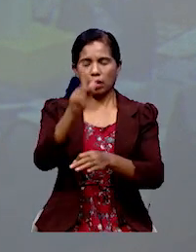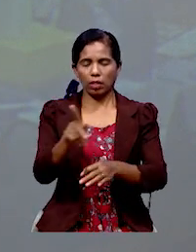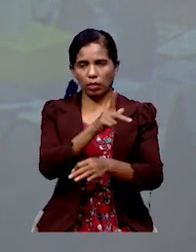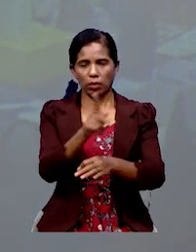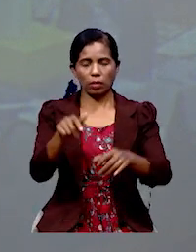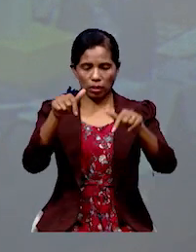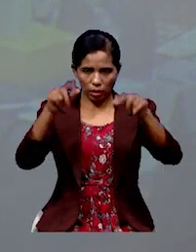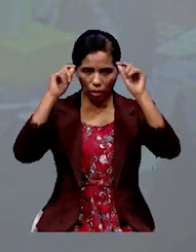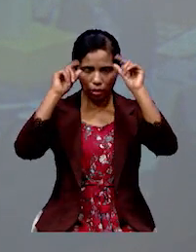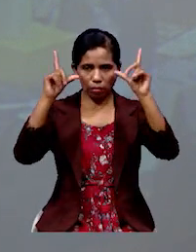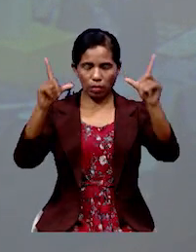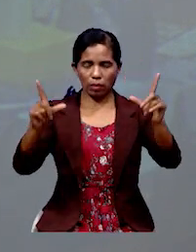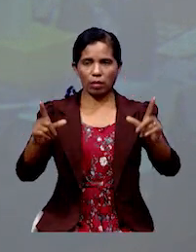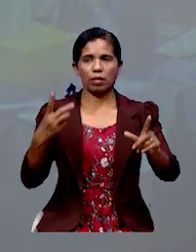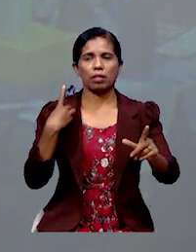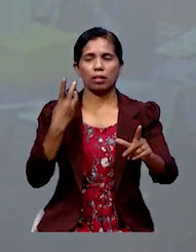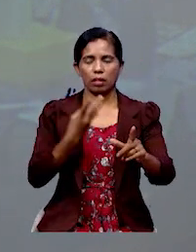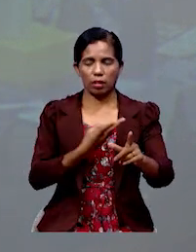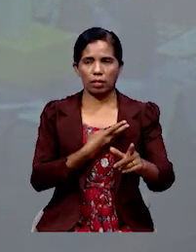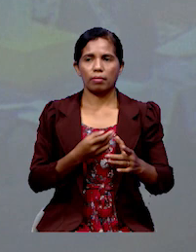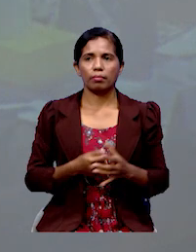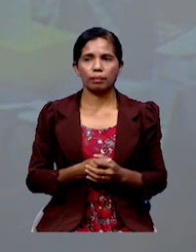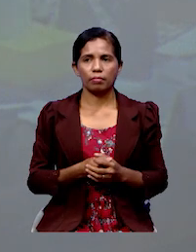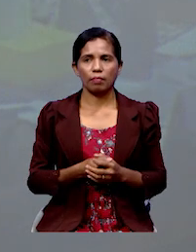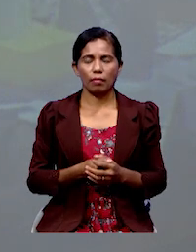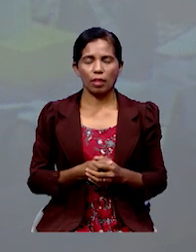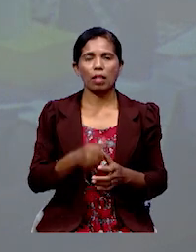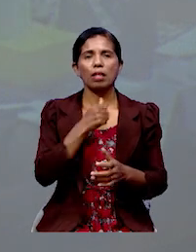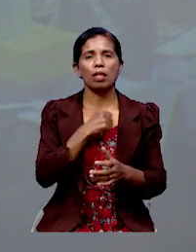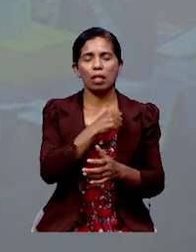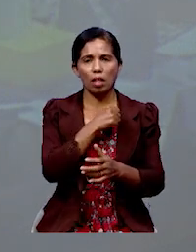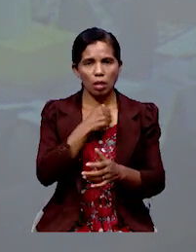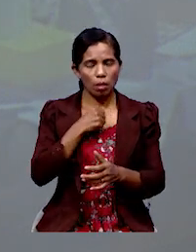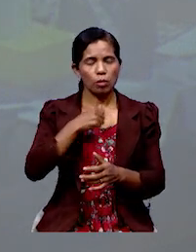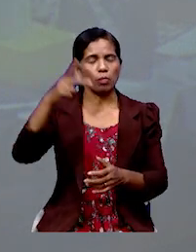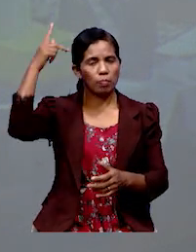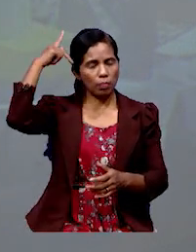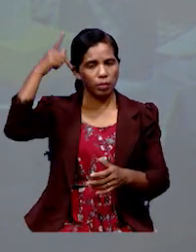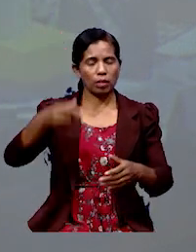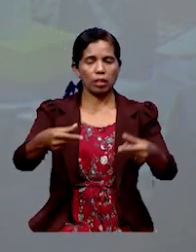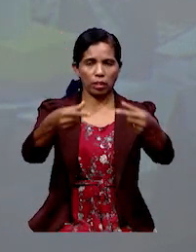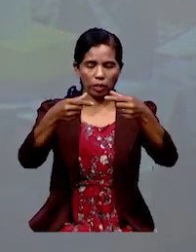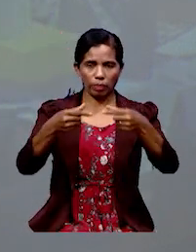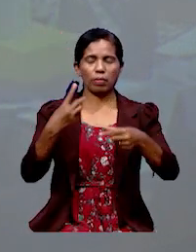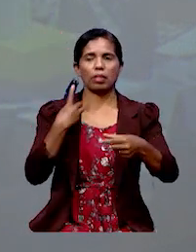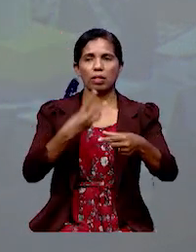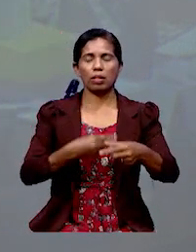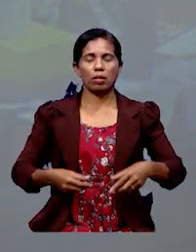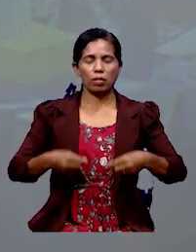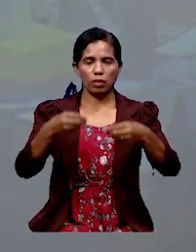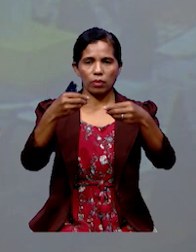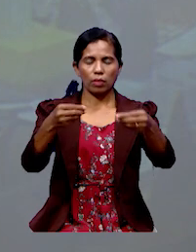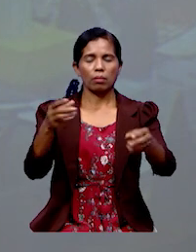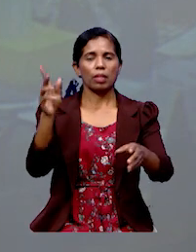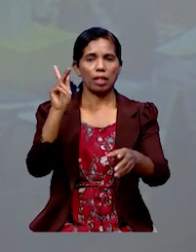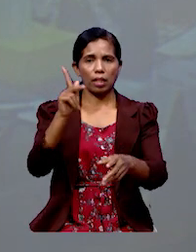Timor fraternidade humana nini ne nebe am papa si ne e presente ba ita makita ne fo duni cardeal ita ba